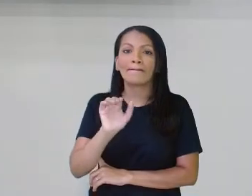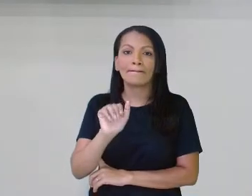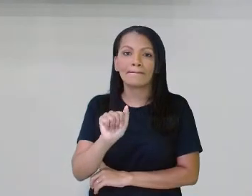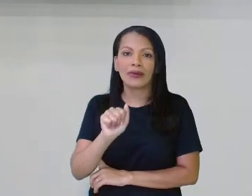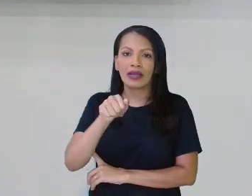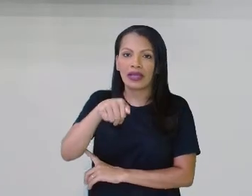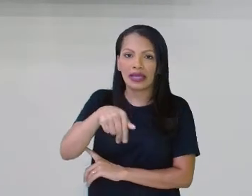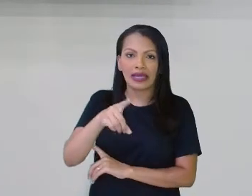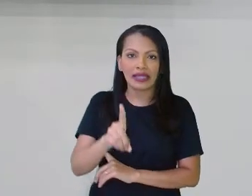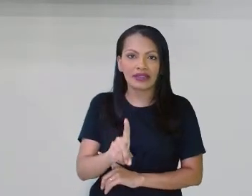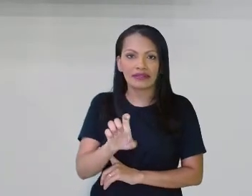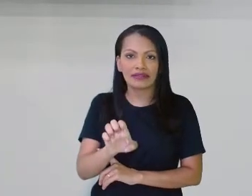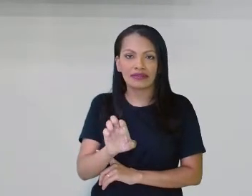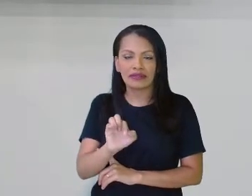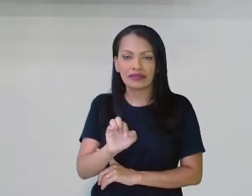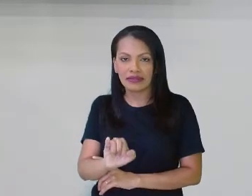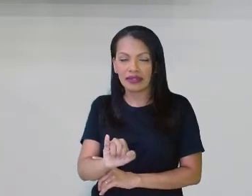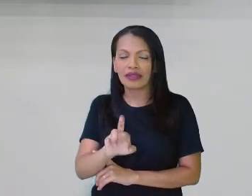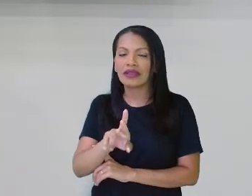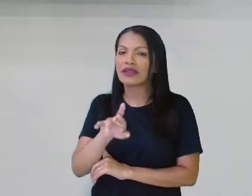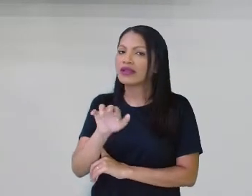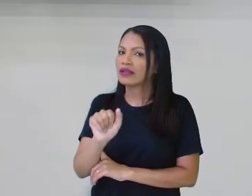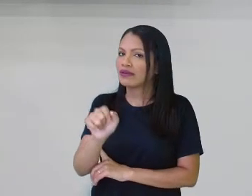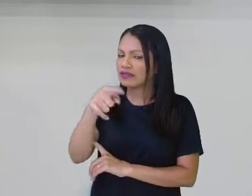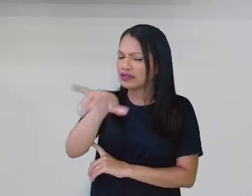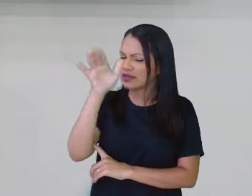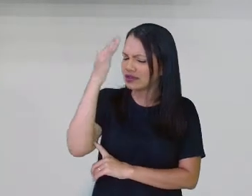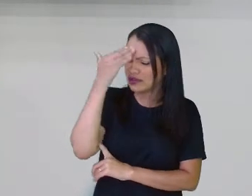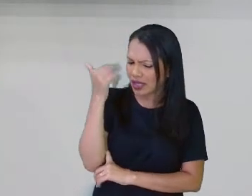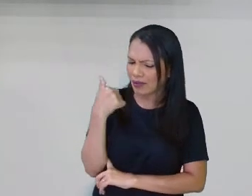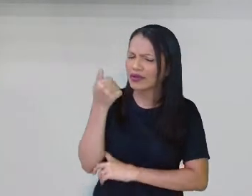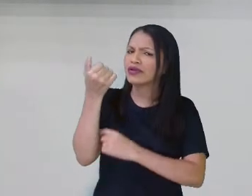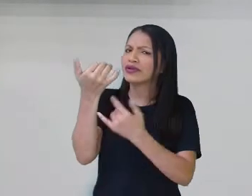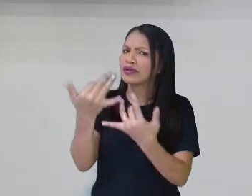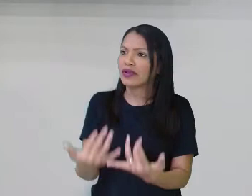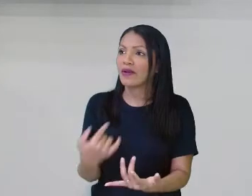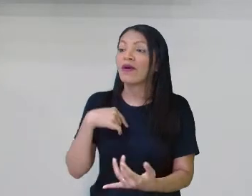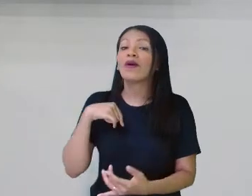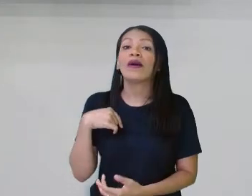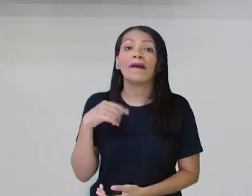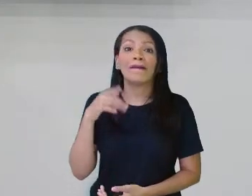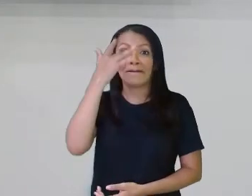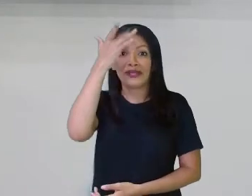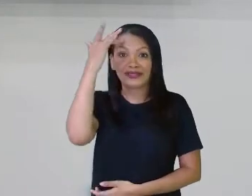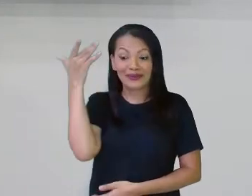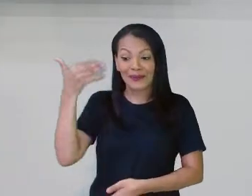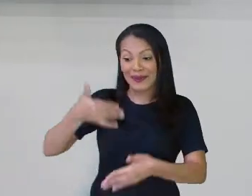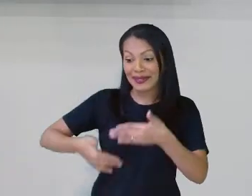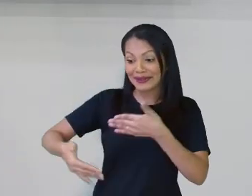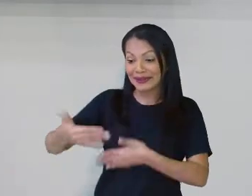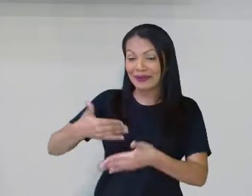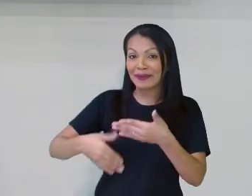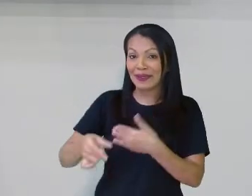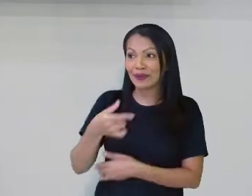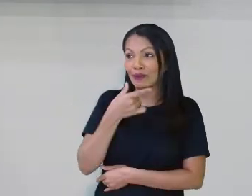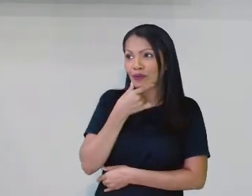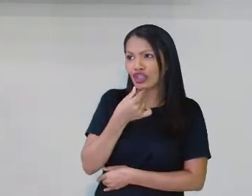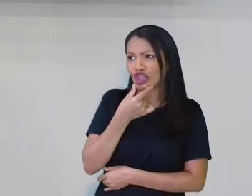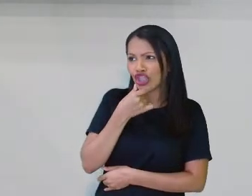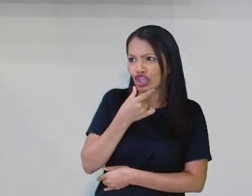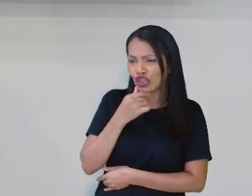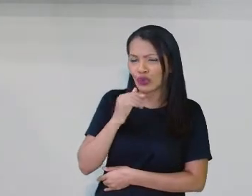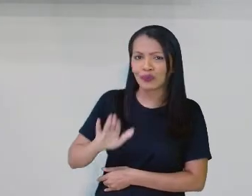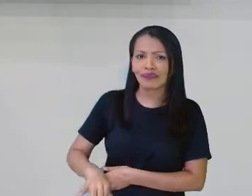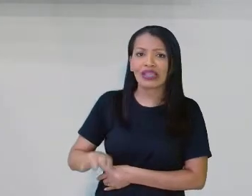se você está aí, você sabe muito bem do que eu estou falando. O nosso participante é o Eric, ele vai participar, ele